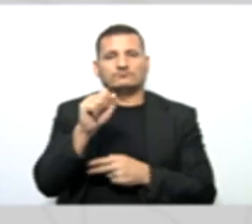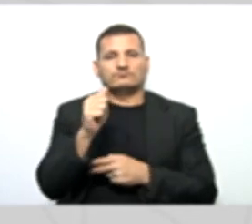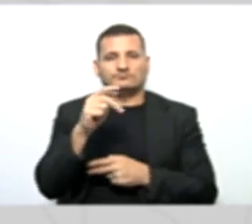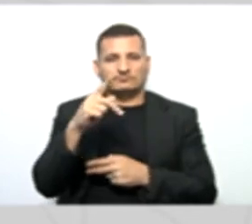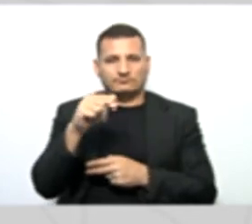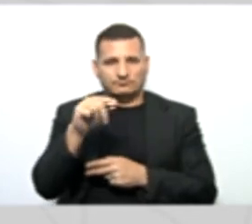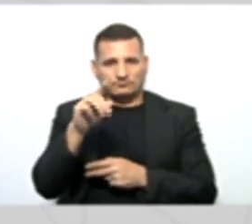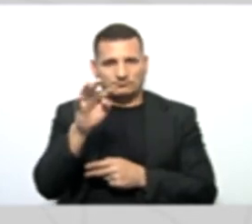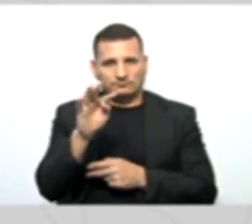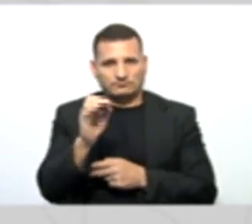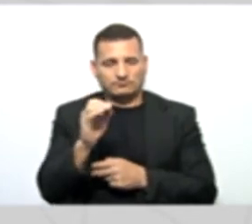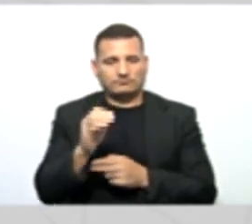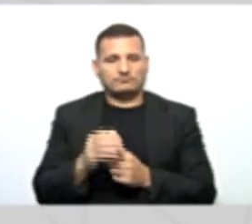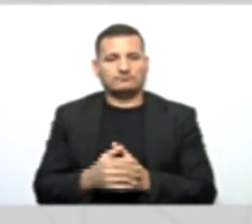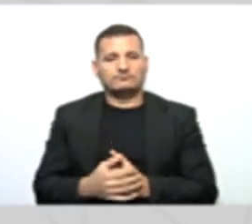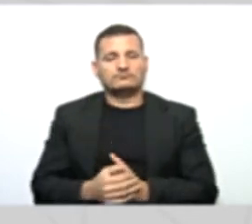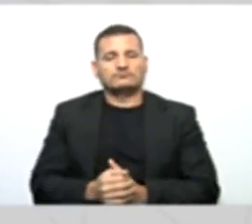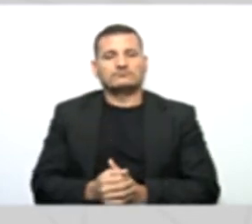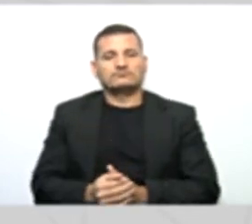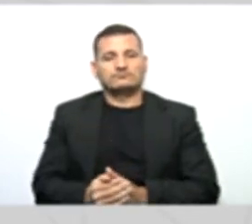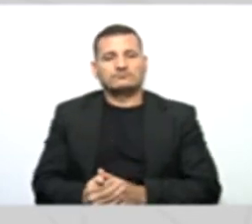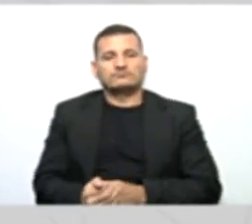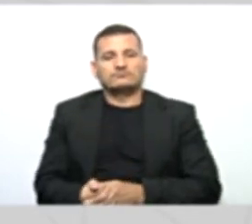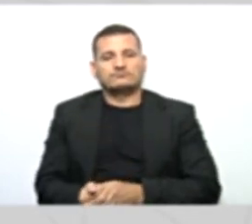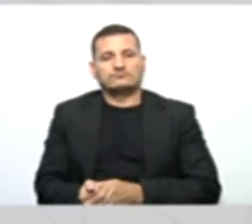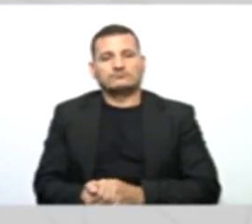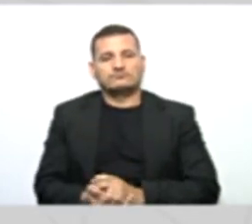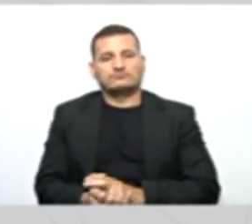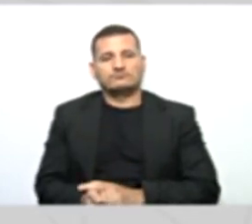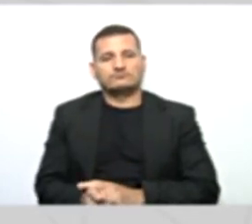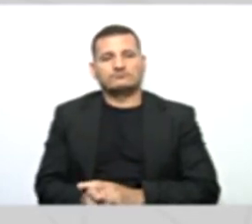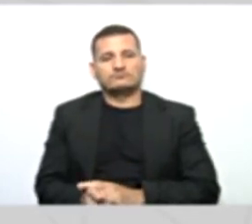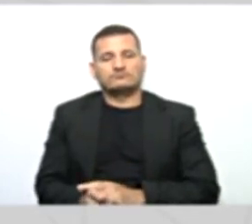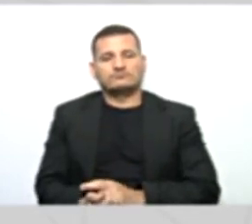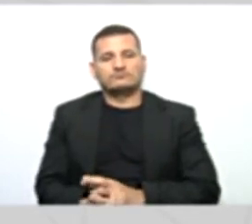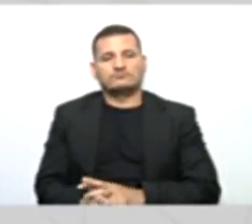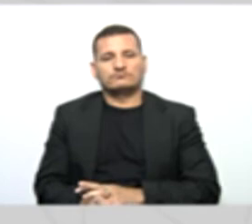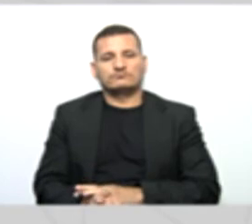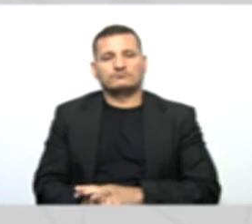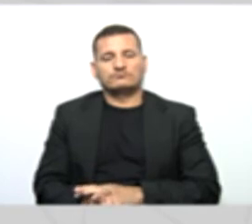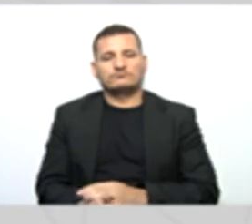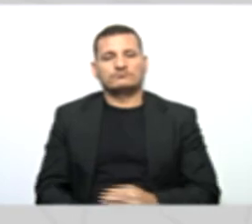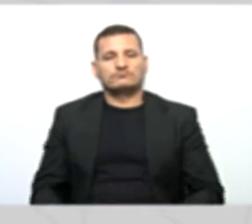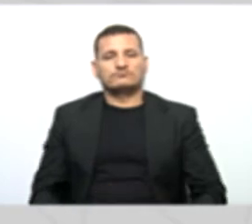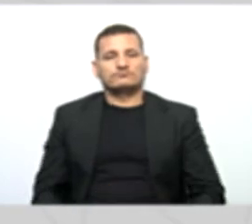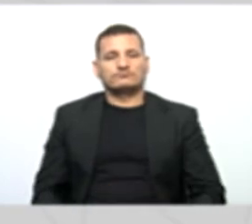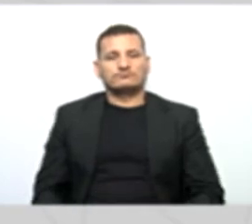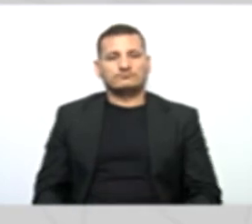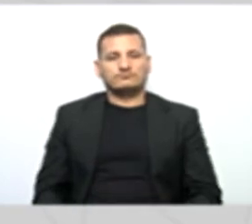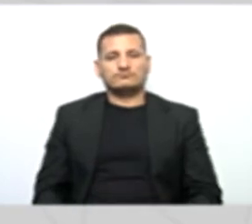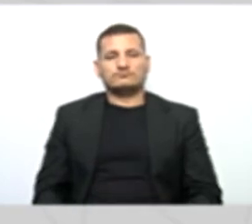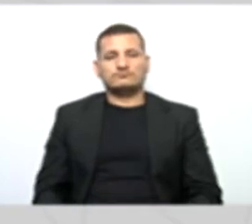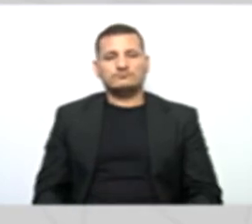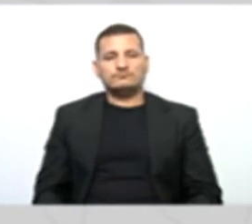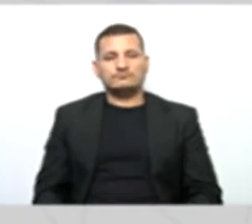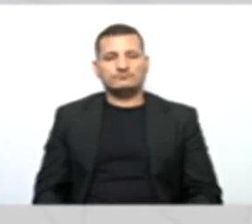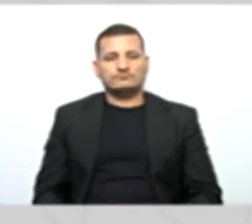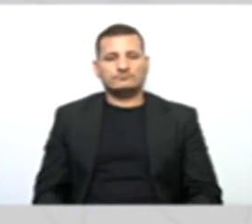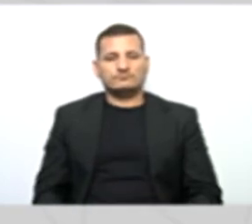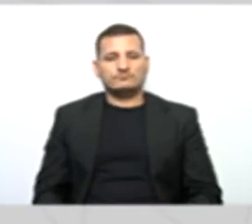vamos colocar lá primeiro a palavra padrão. Olha aqui, ó, olha a indentação que é muito importante. Já